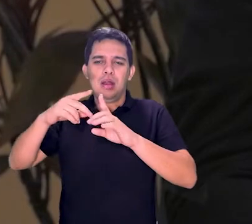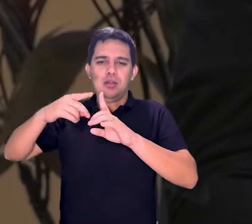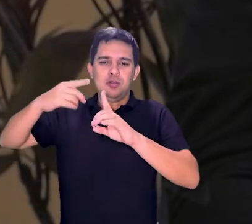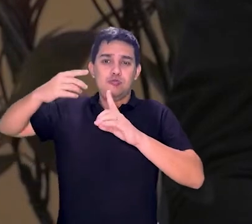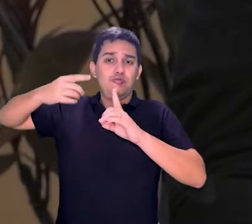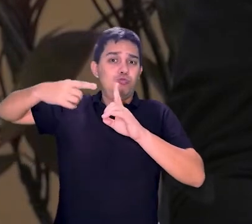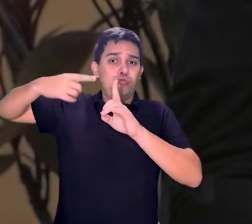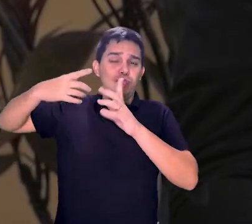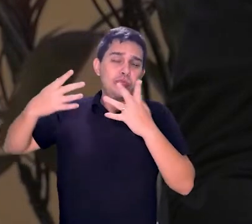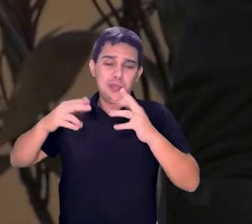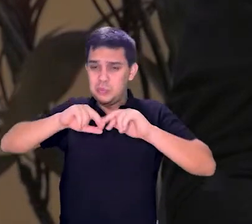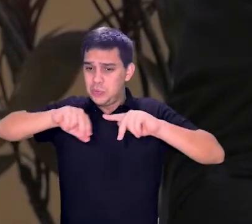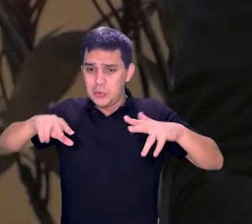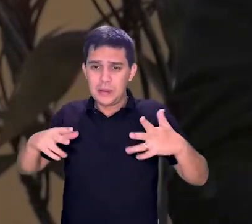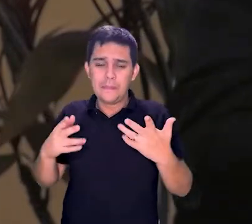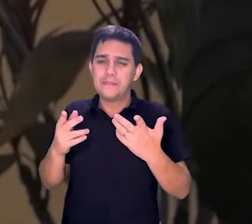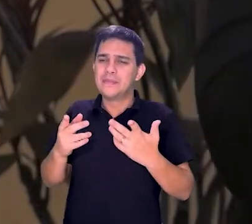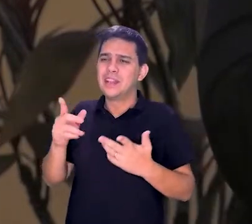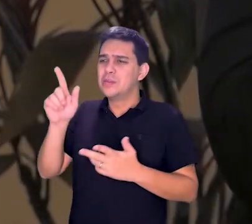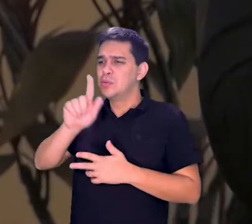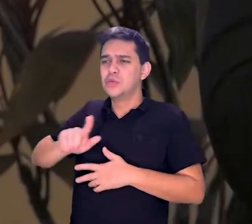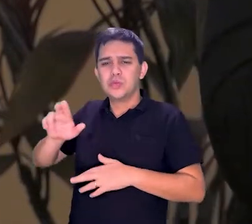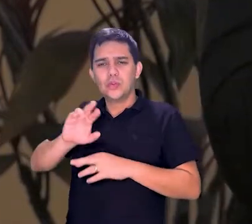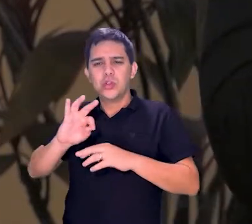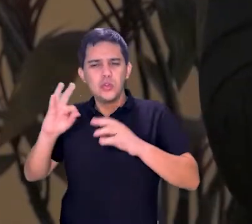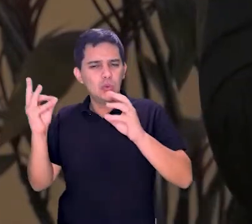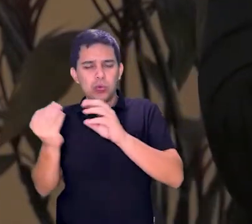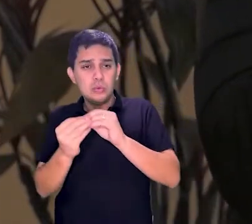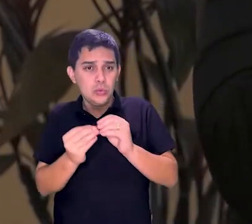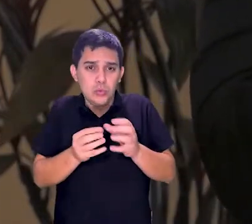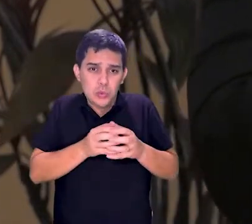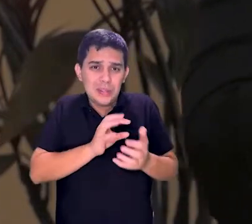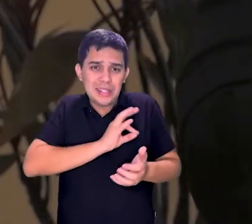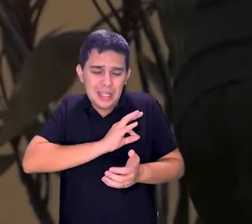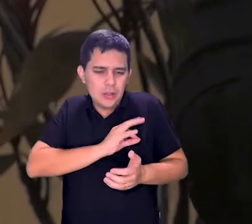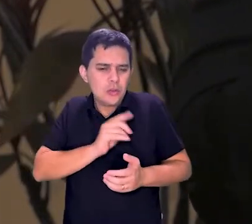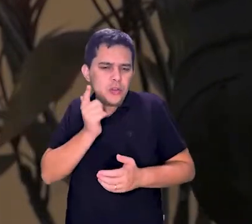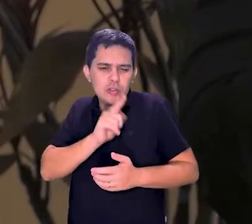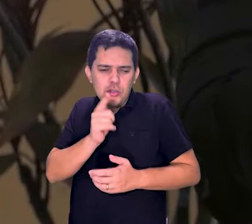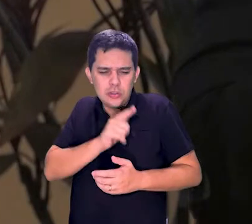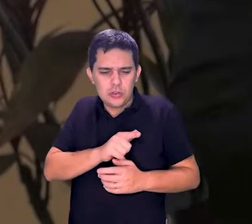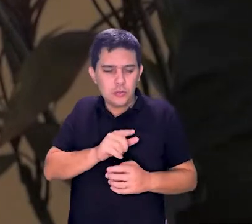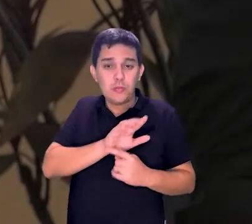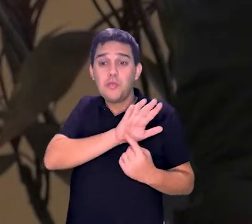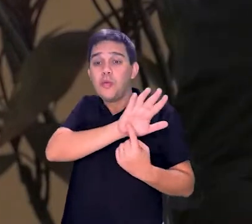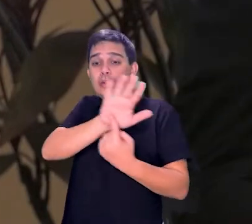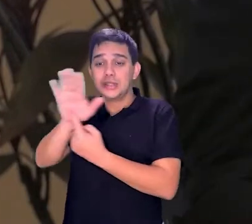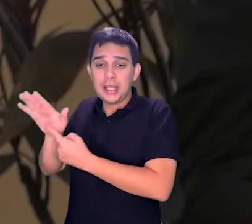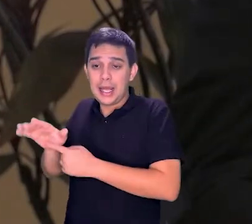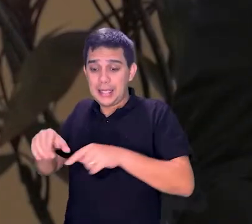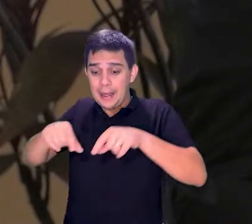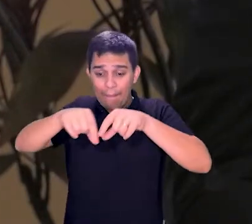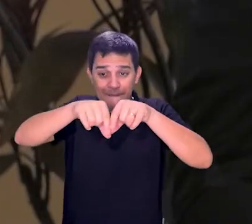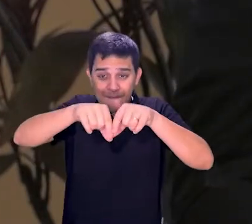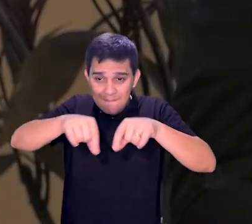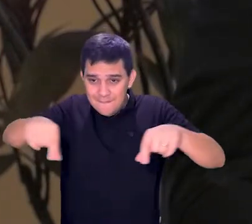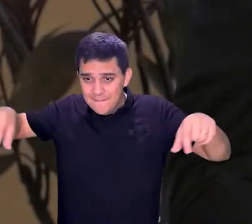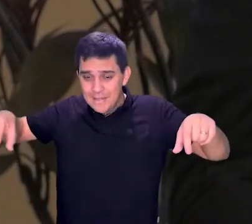com o ministro, o procurador e os órgãos técnicos, e conseguimos mostrar que aquela